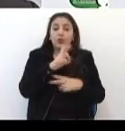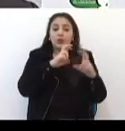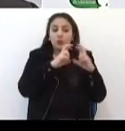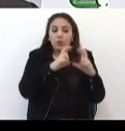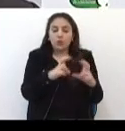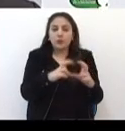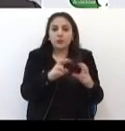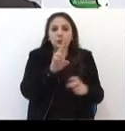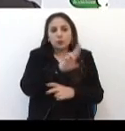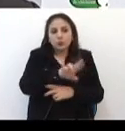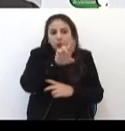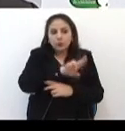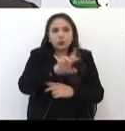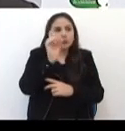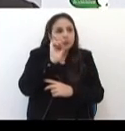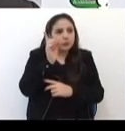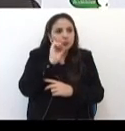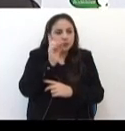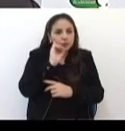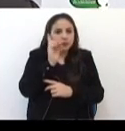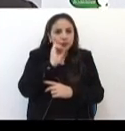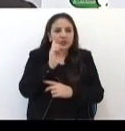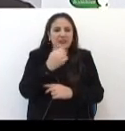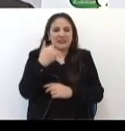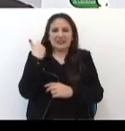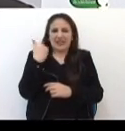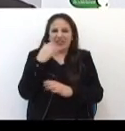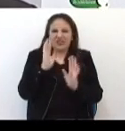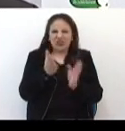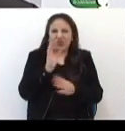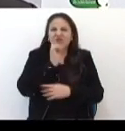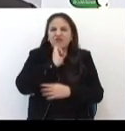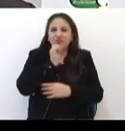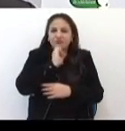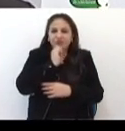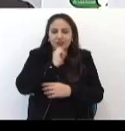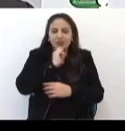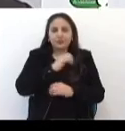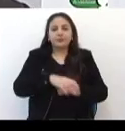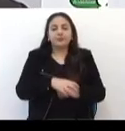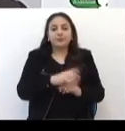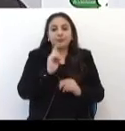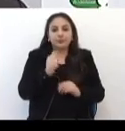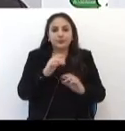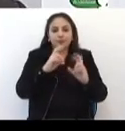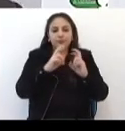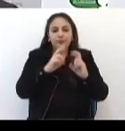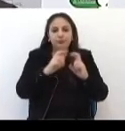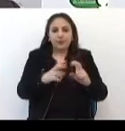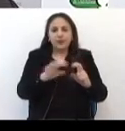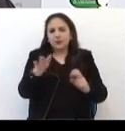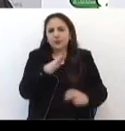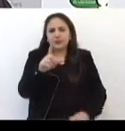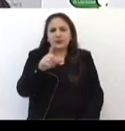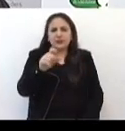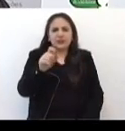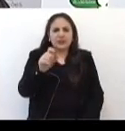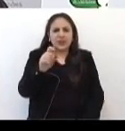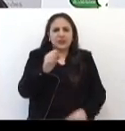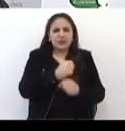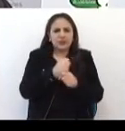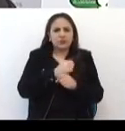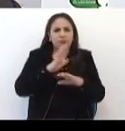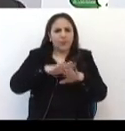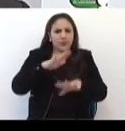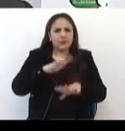seu uso seguido e pela idade que tem, que a grande maioria da frota dos ônibus da Codepas tem uma idade média de